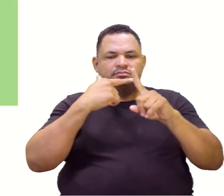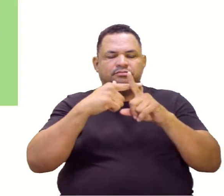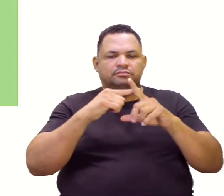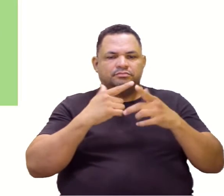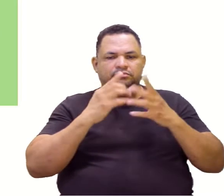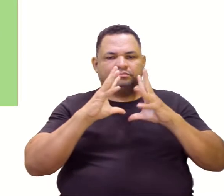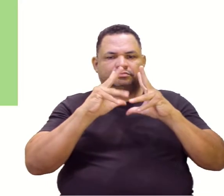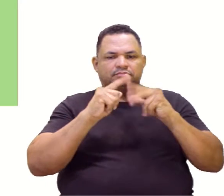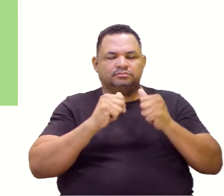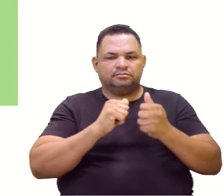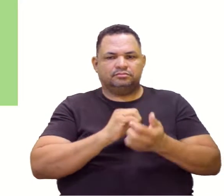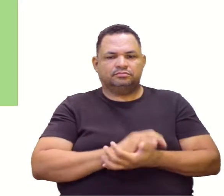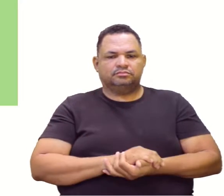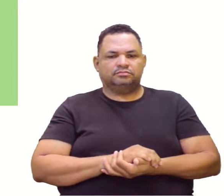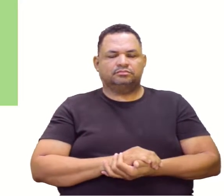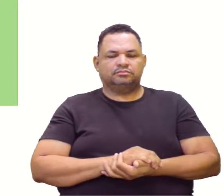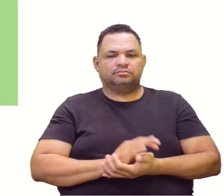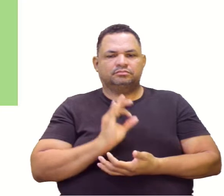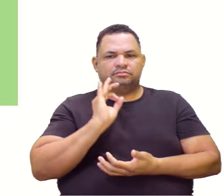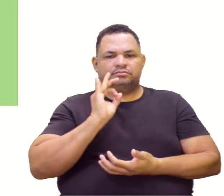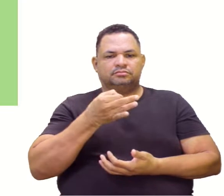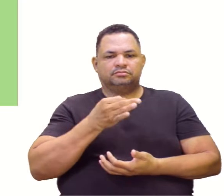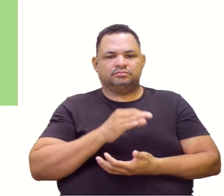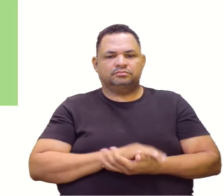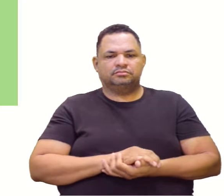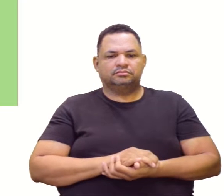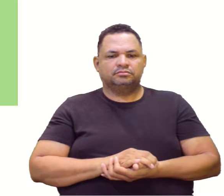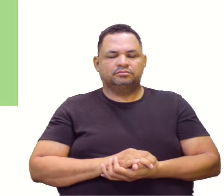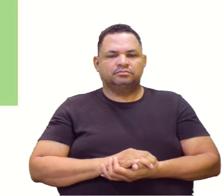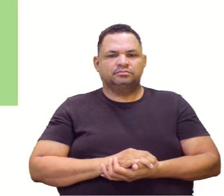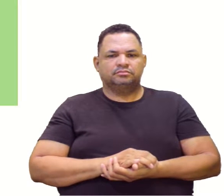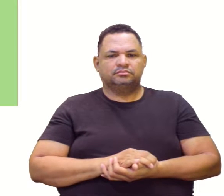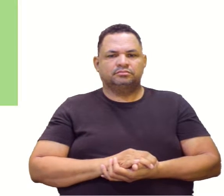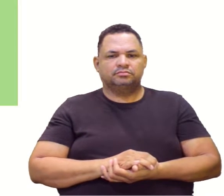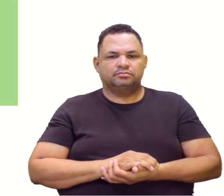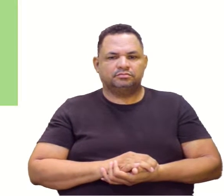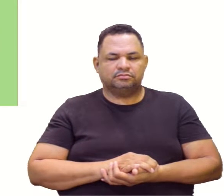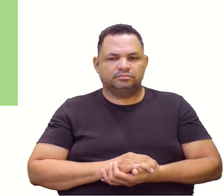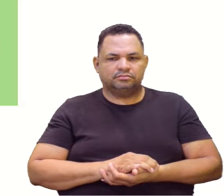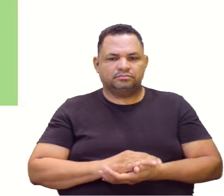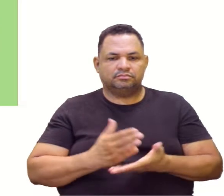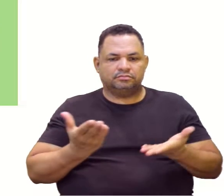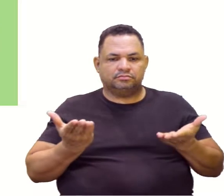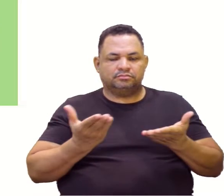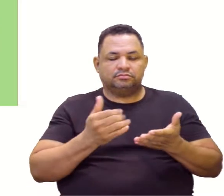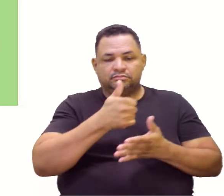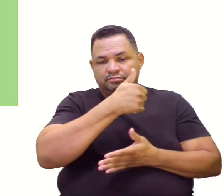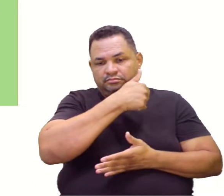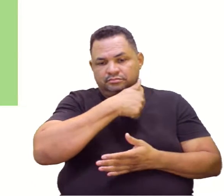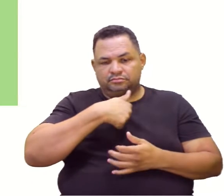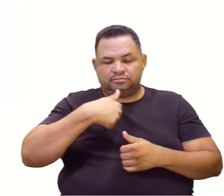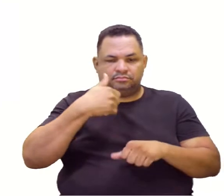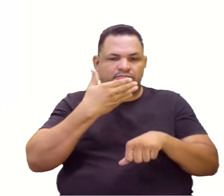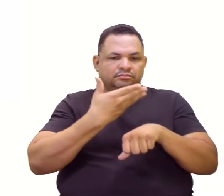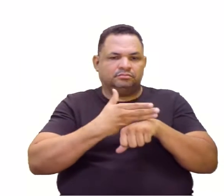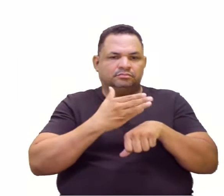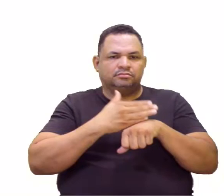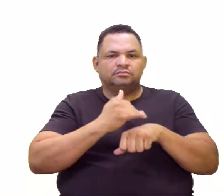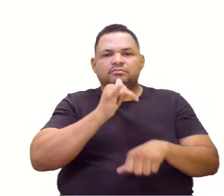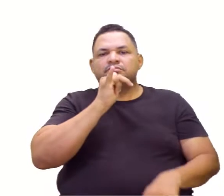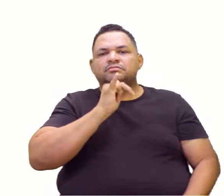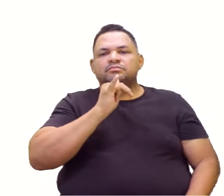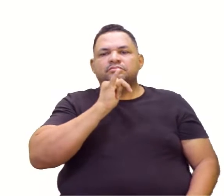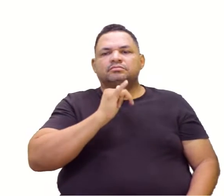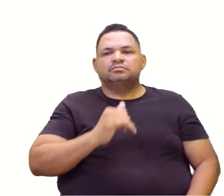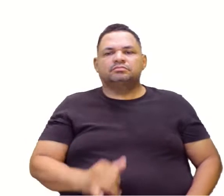Não tem problema com isso. Tá certo? Até aí, tudo bem? Beleza. Mais do que a teoria, o melhor é a prática. Então, vamos de